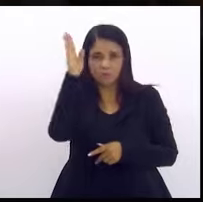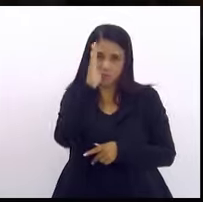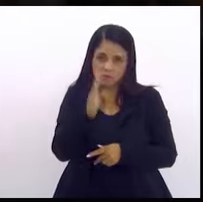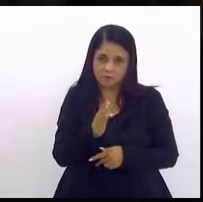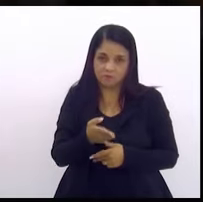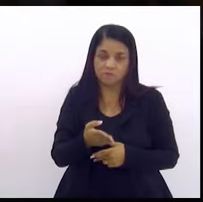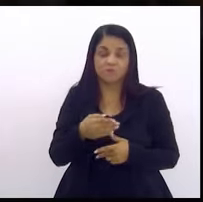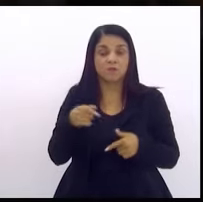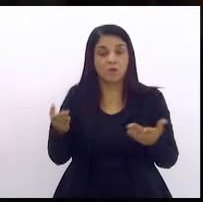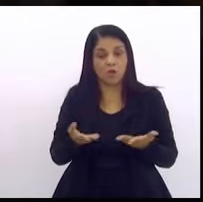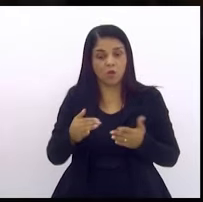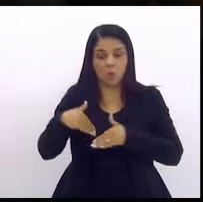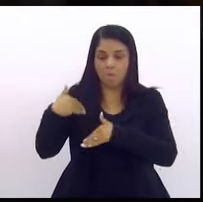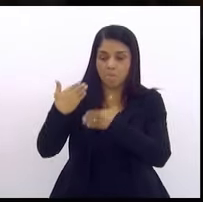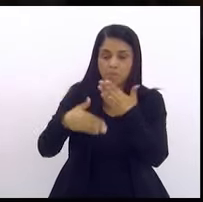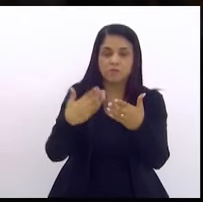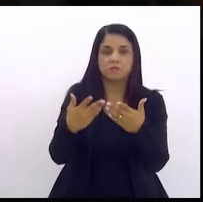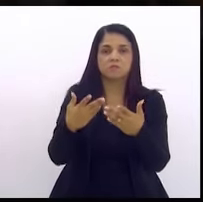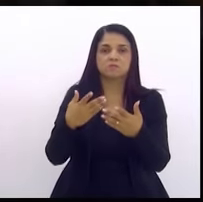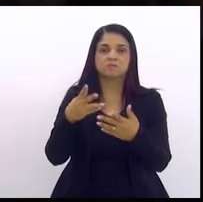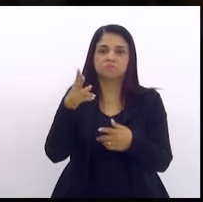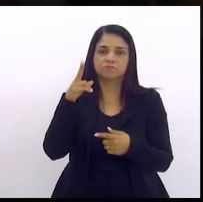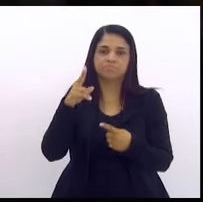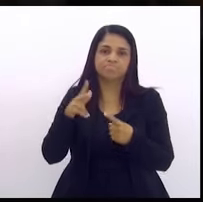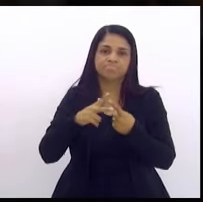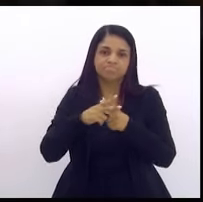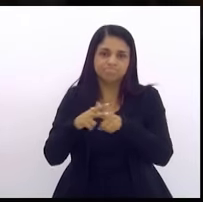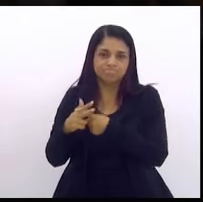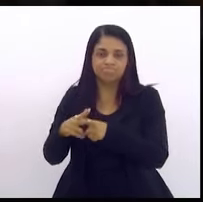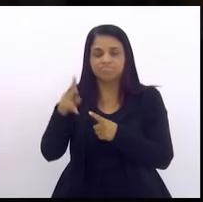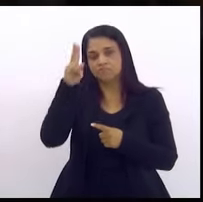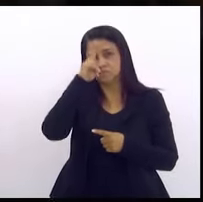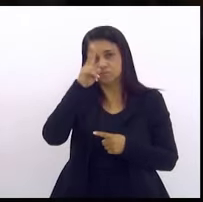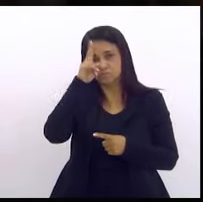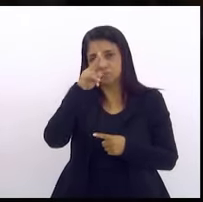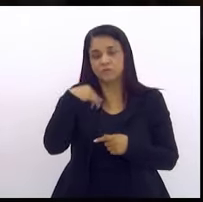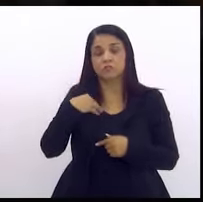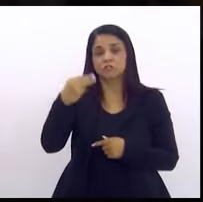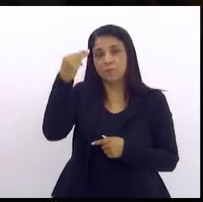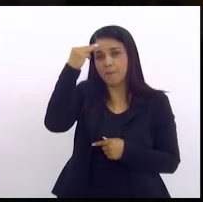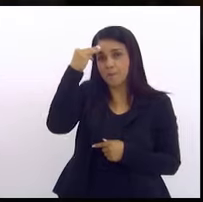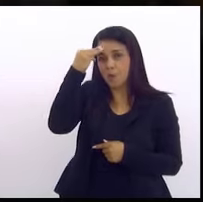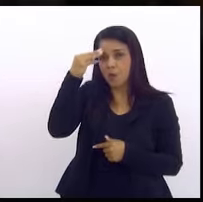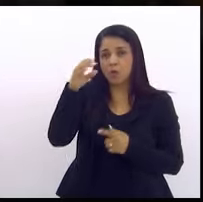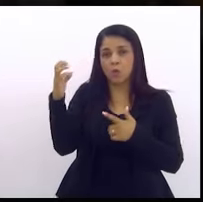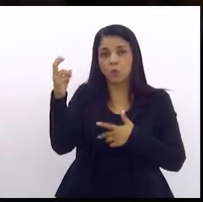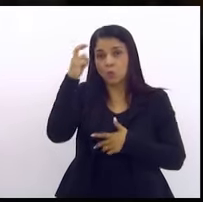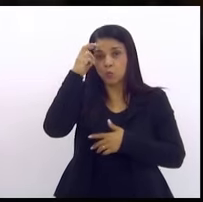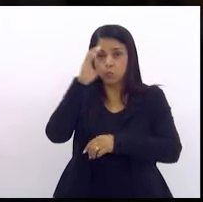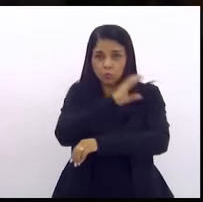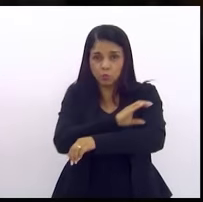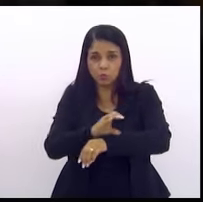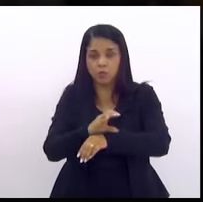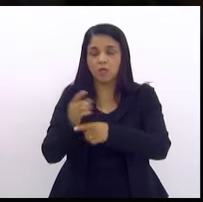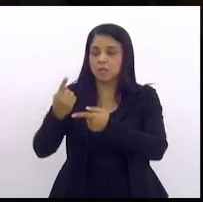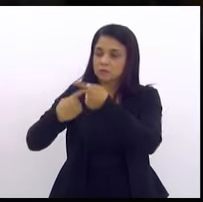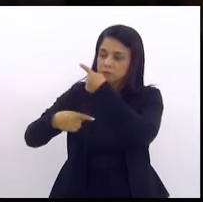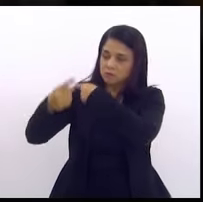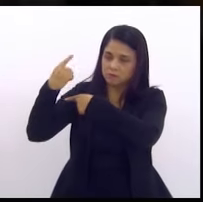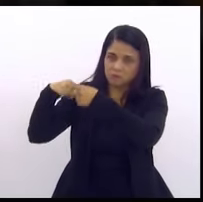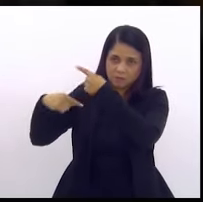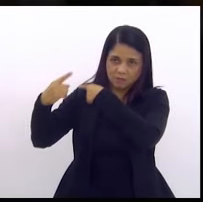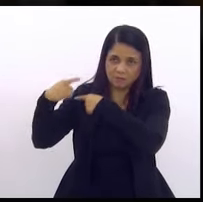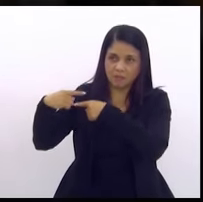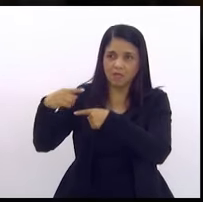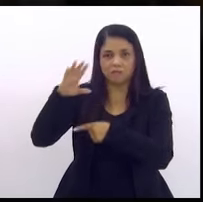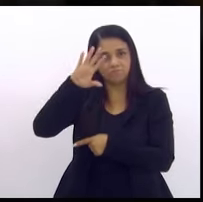de reparação histórica, não tenha dúvida, de reparação histórica, de memória, de cultura e de ancestralidade. Por